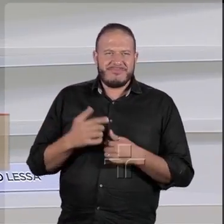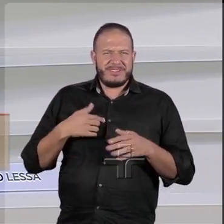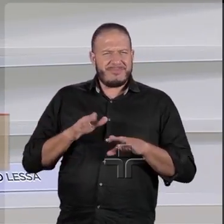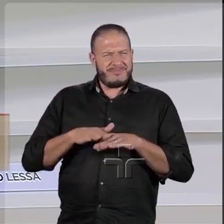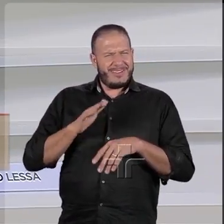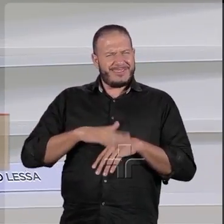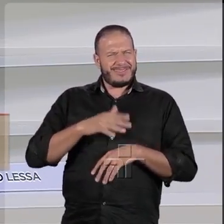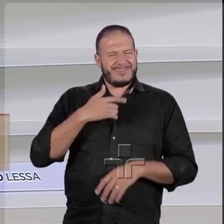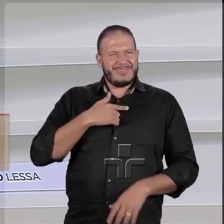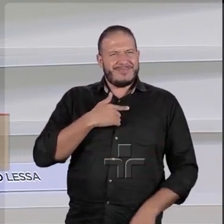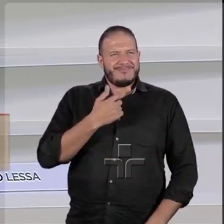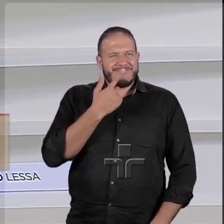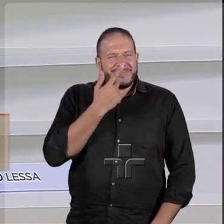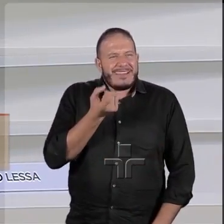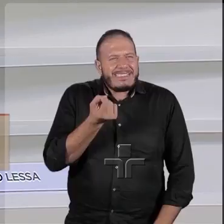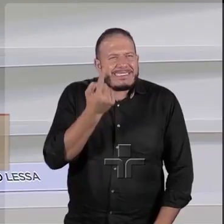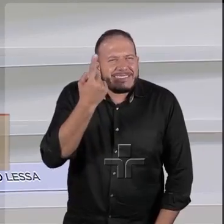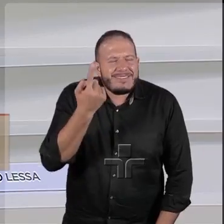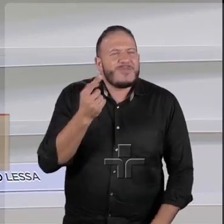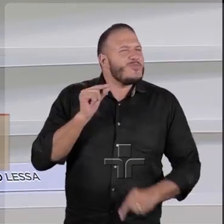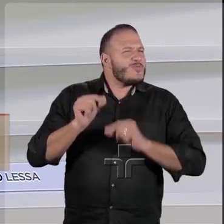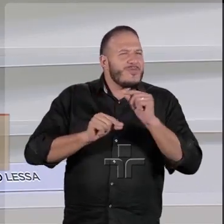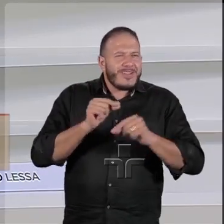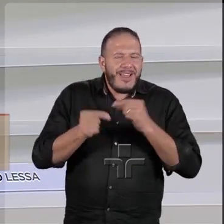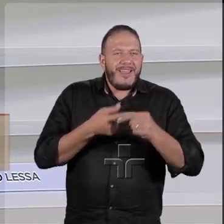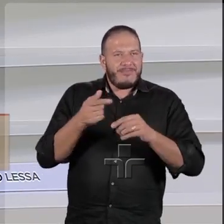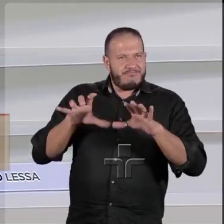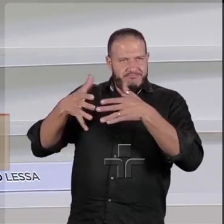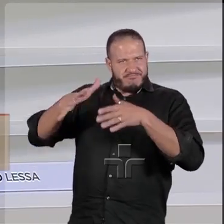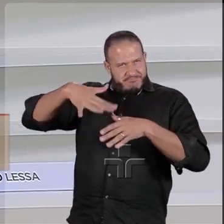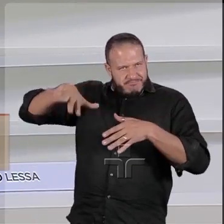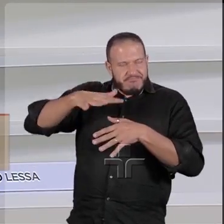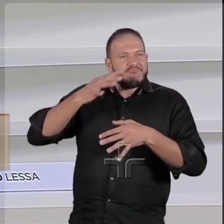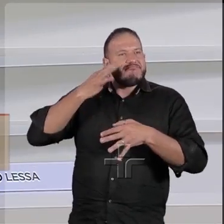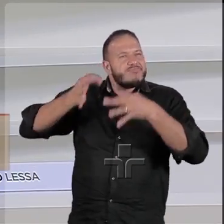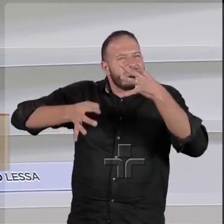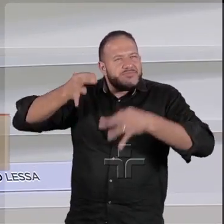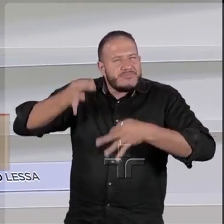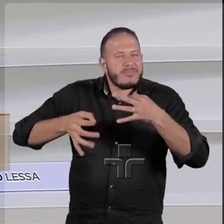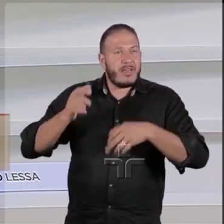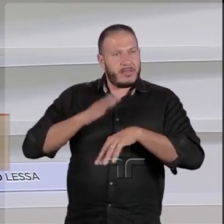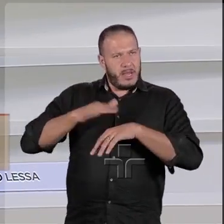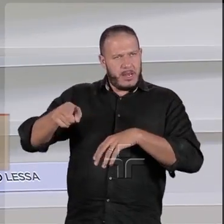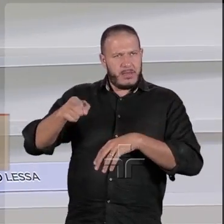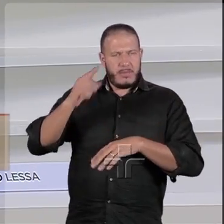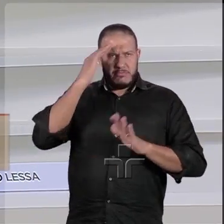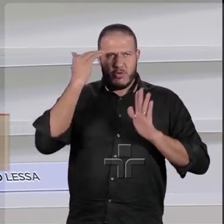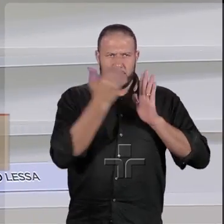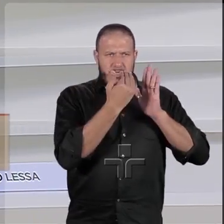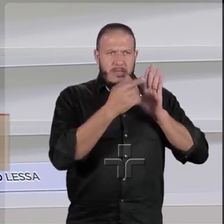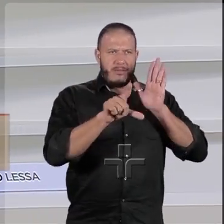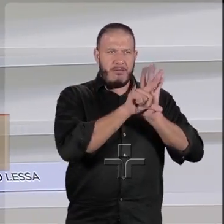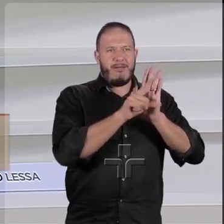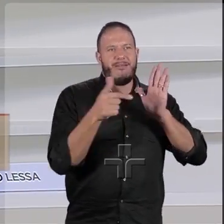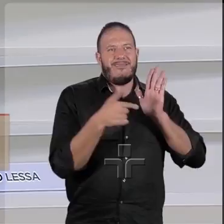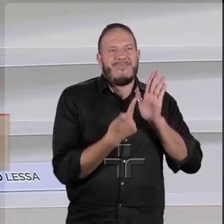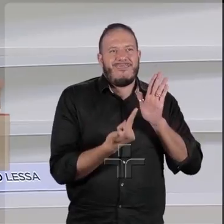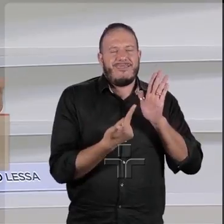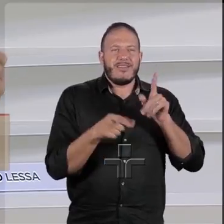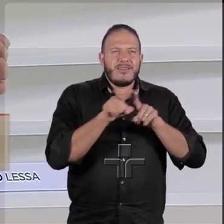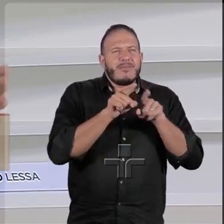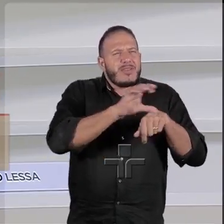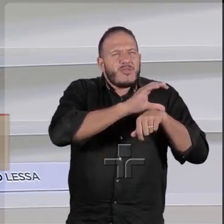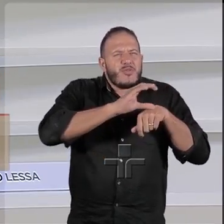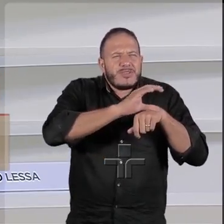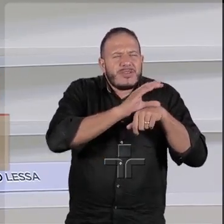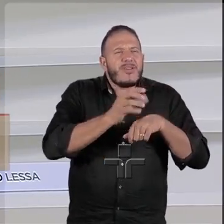estranho dessa história toda é que o Poder Judiciário, ele está ali para cumprir a lei, né? E a Constituição diz